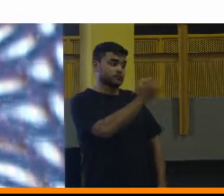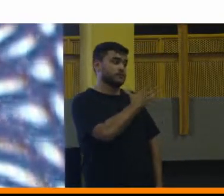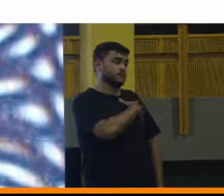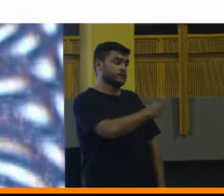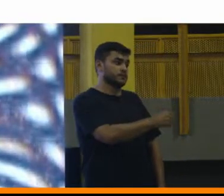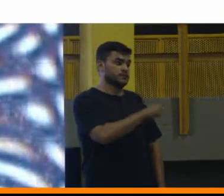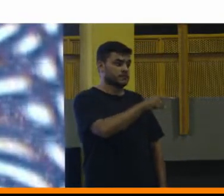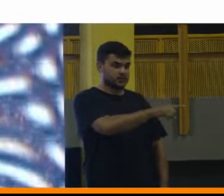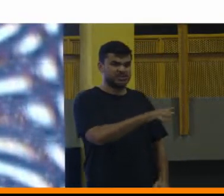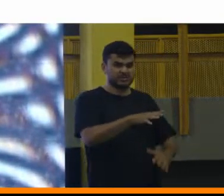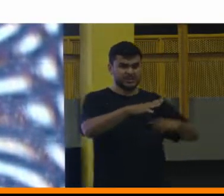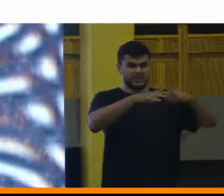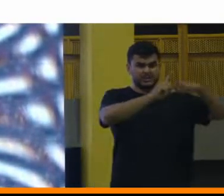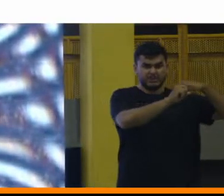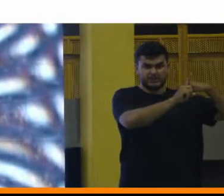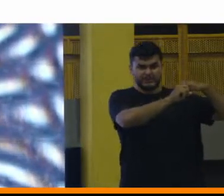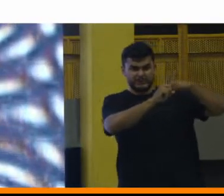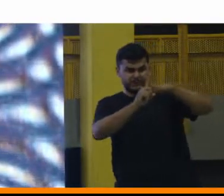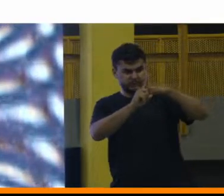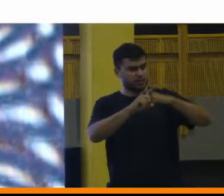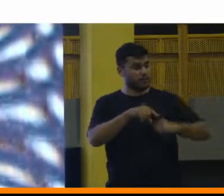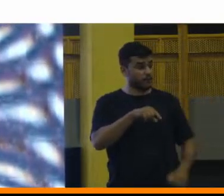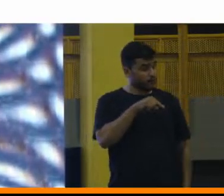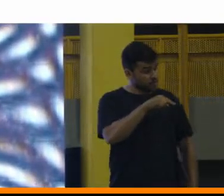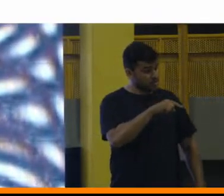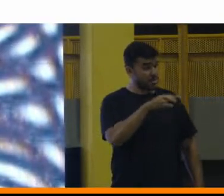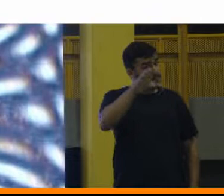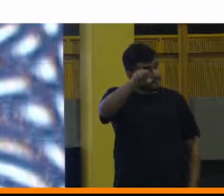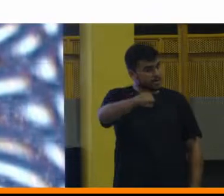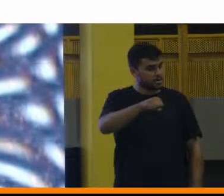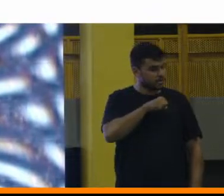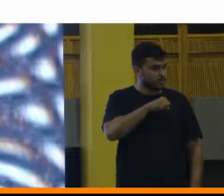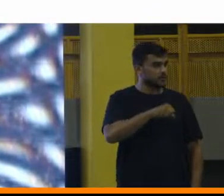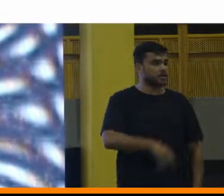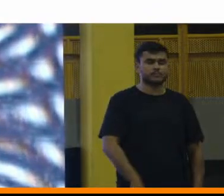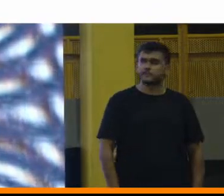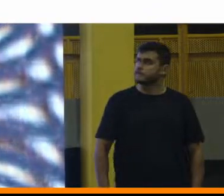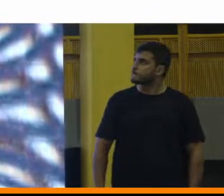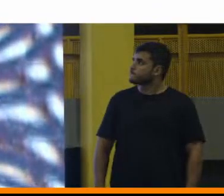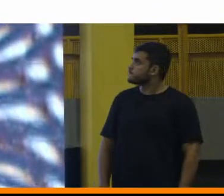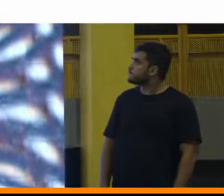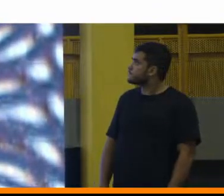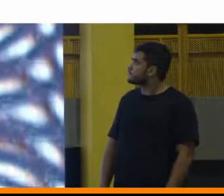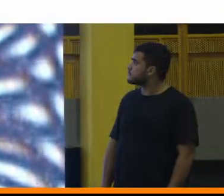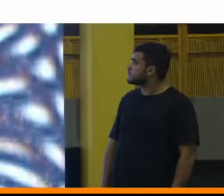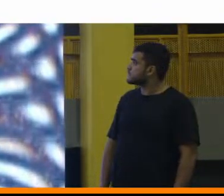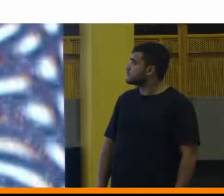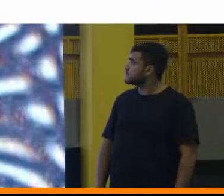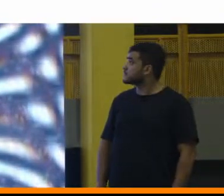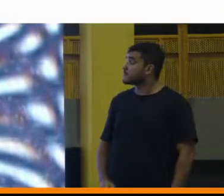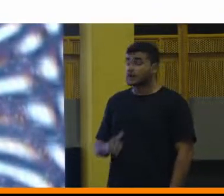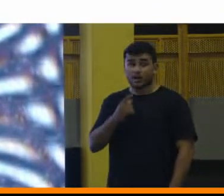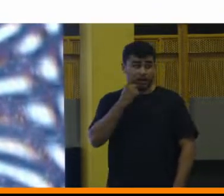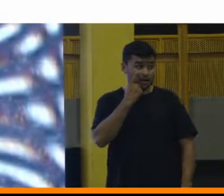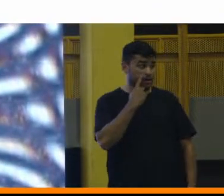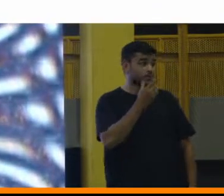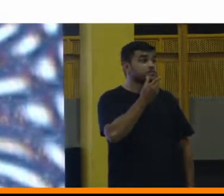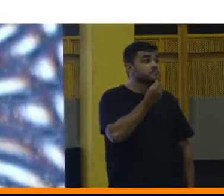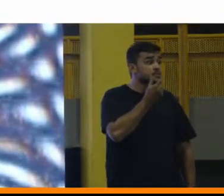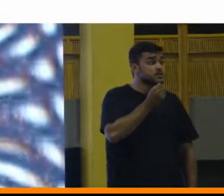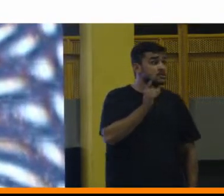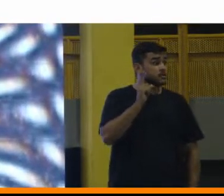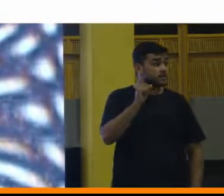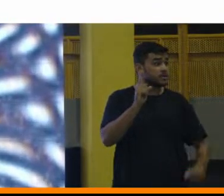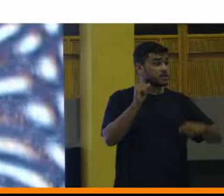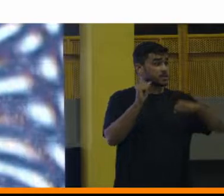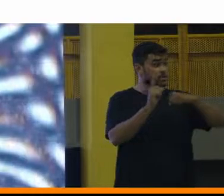metaforicamente. Aí você fala, mas Douglas, tá, e aí? E aí que acontece outra coisa legal. Esse garoto